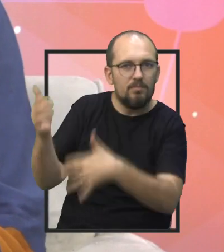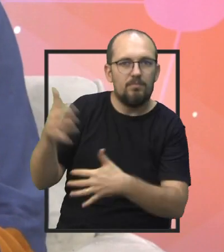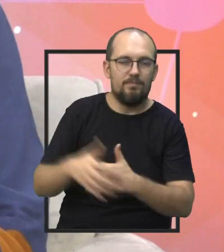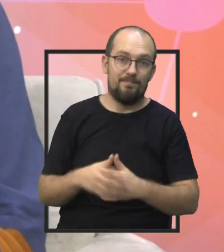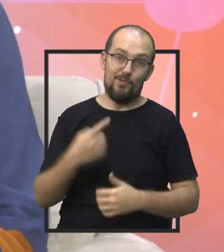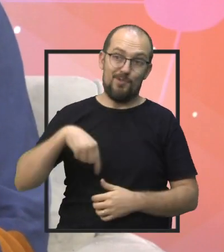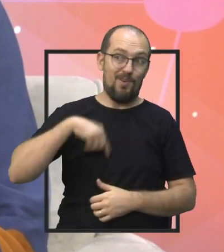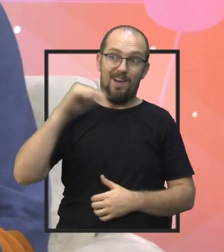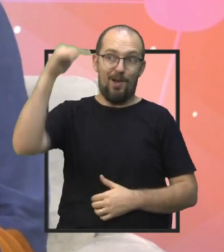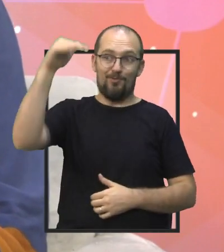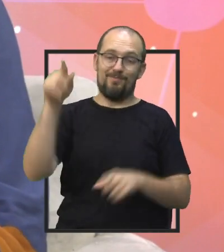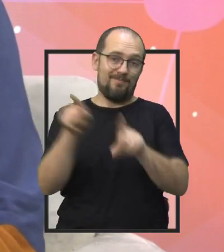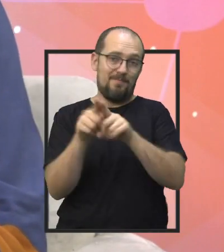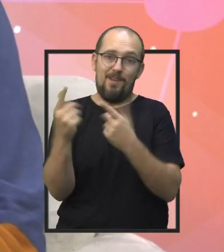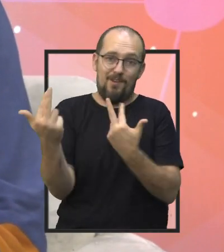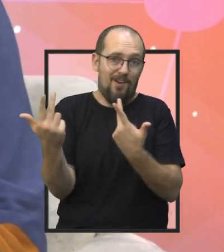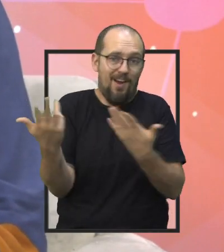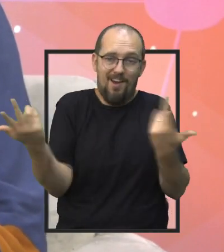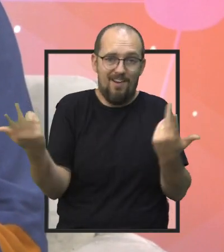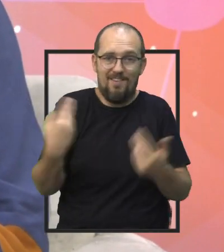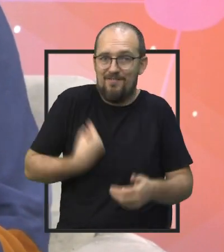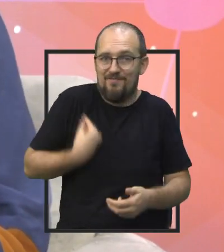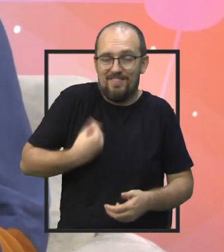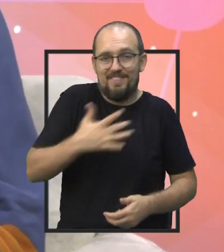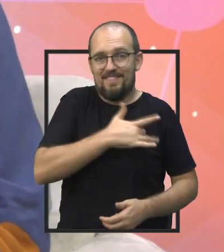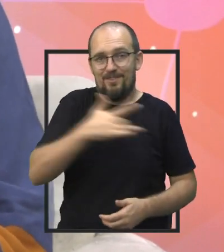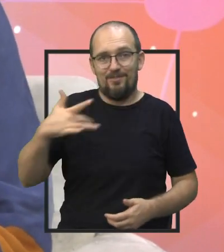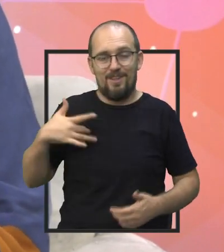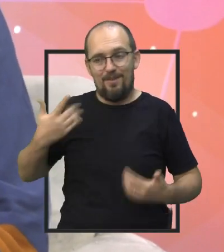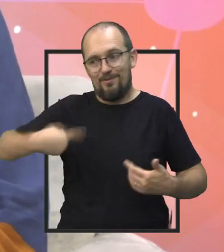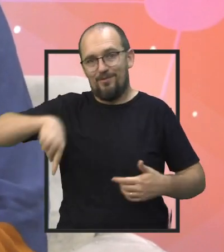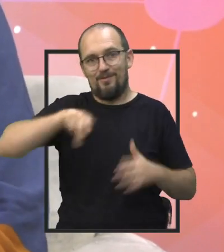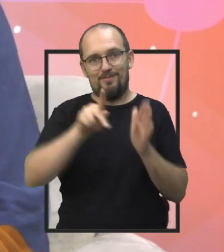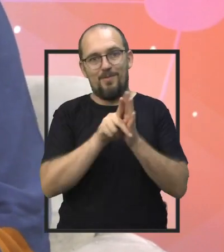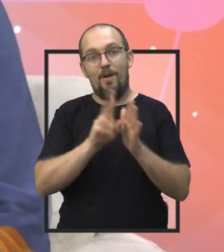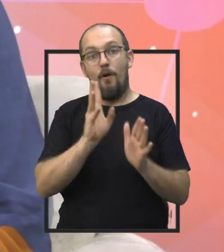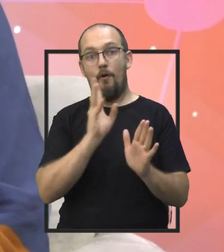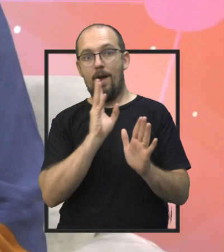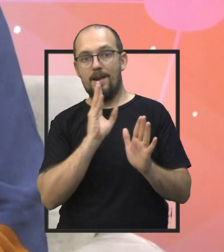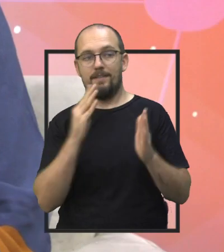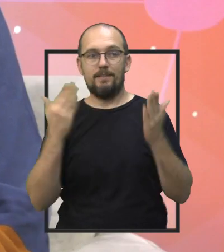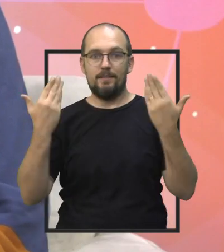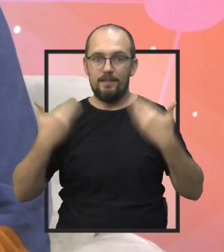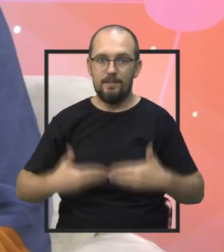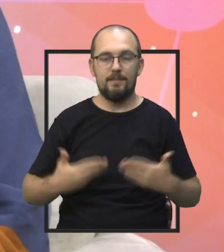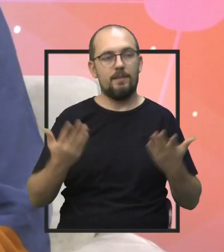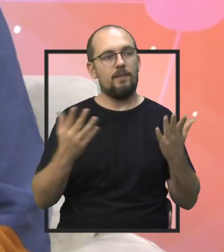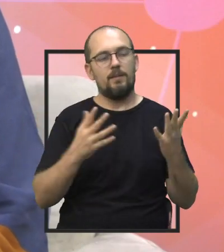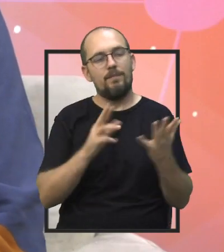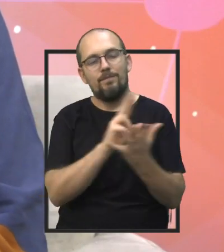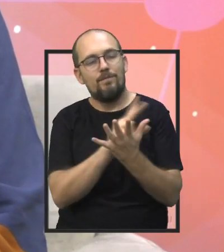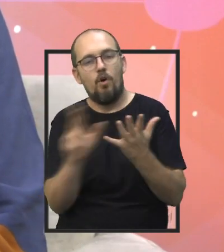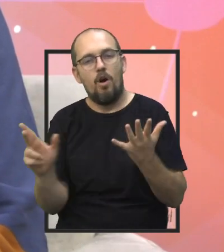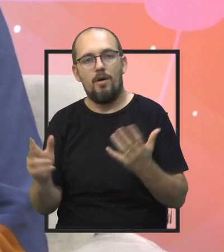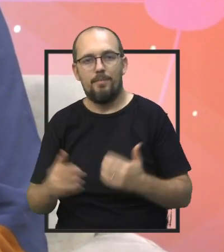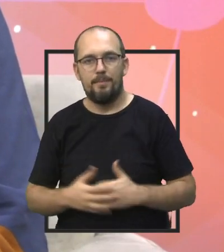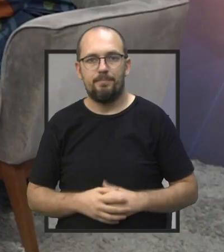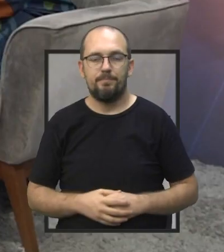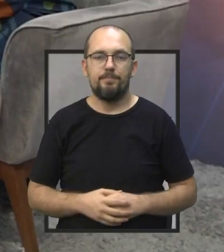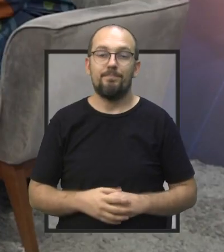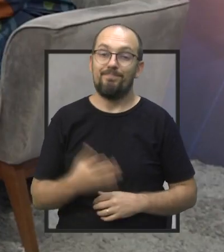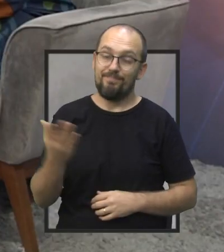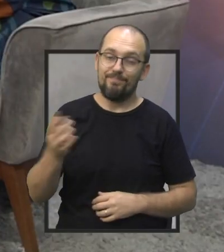também precisamos disso, né? Isso diz respeito à nossa vida saudável, né? Nos conhecer de todas as formas